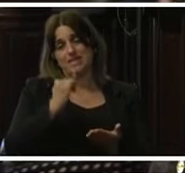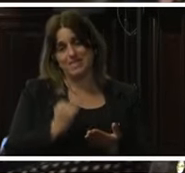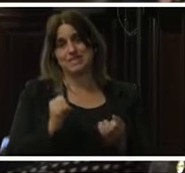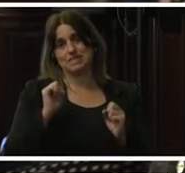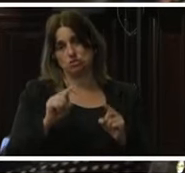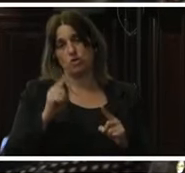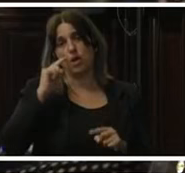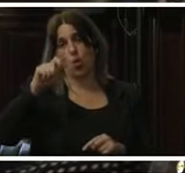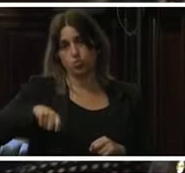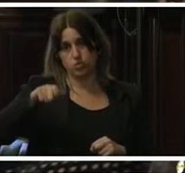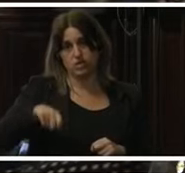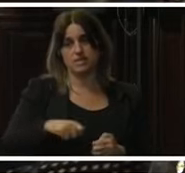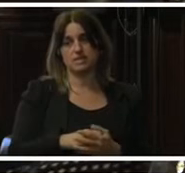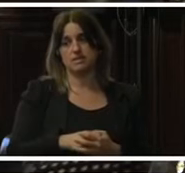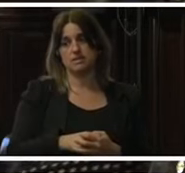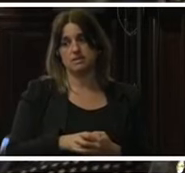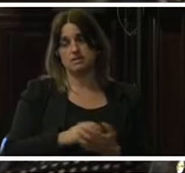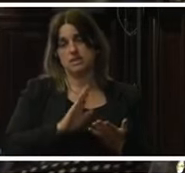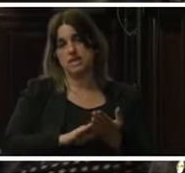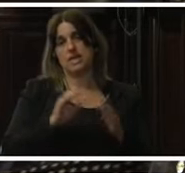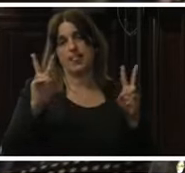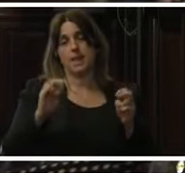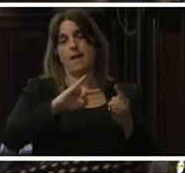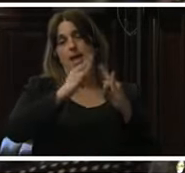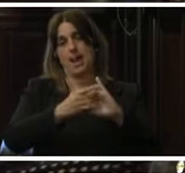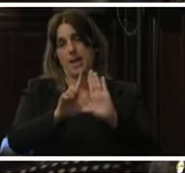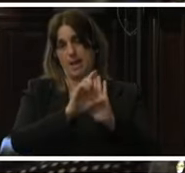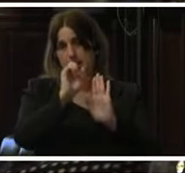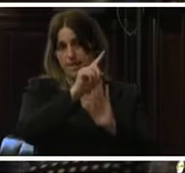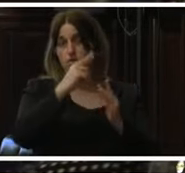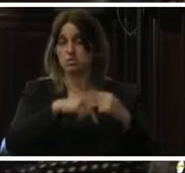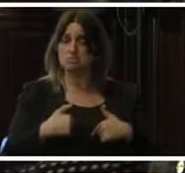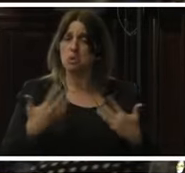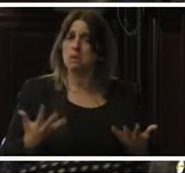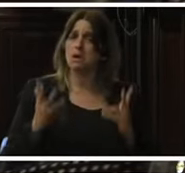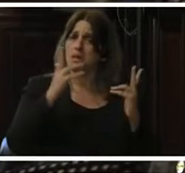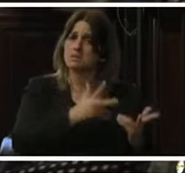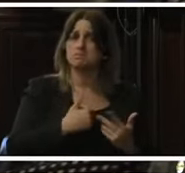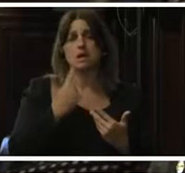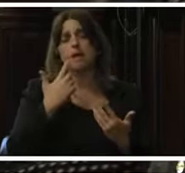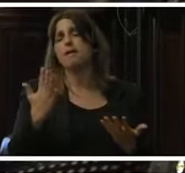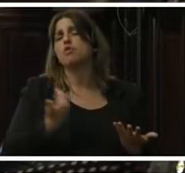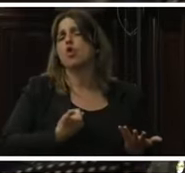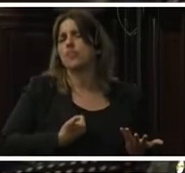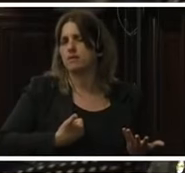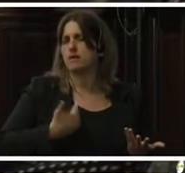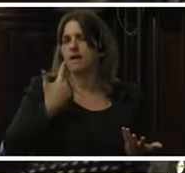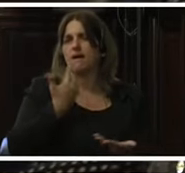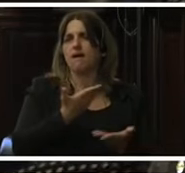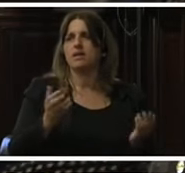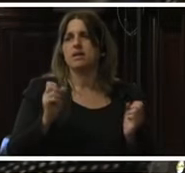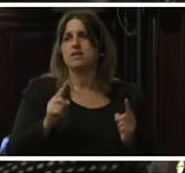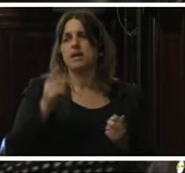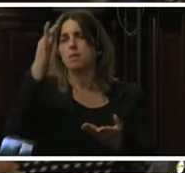legislativo mesmo nesse sentido eu também queria ouvir mais do ponto de vista dos povos indígenas com